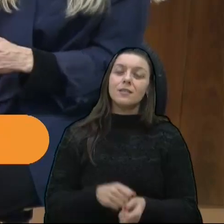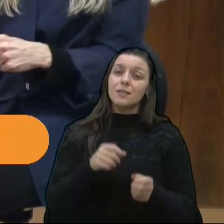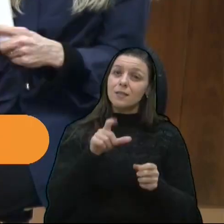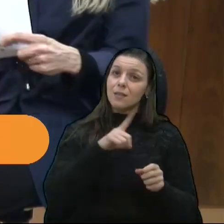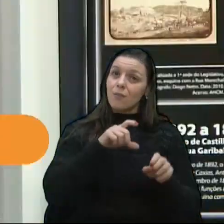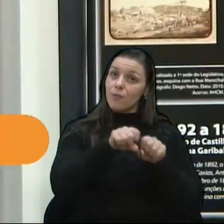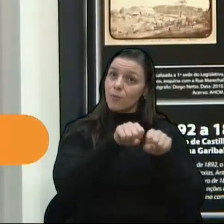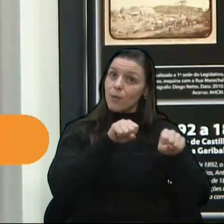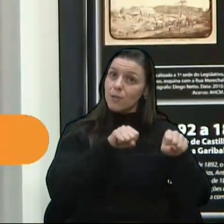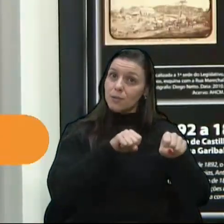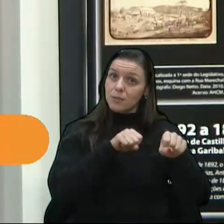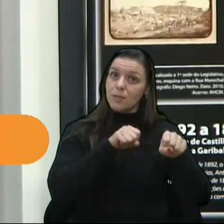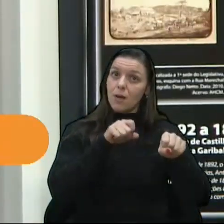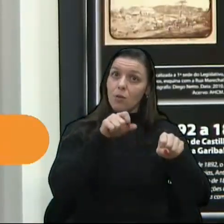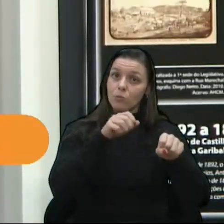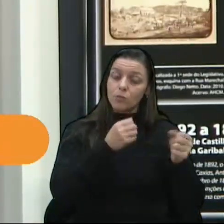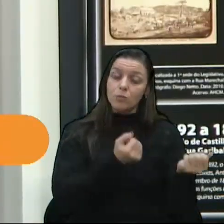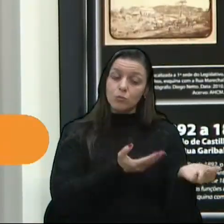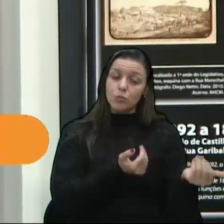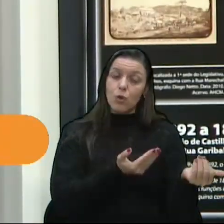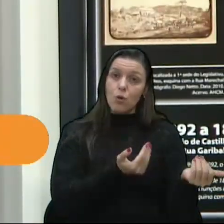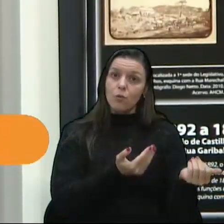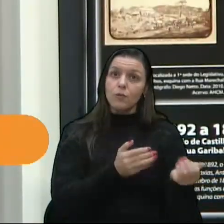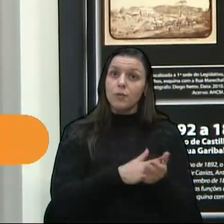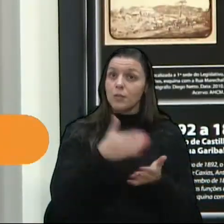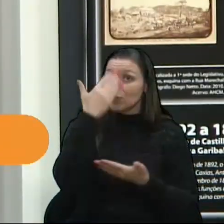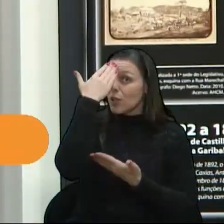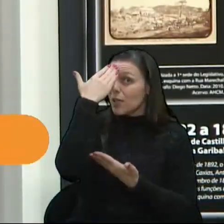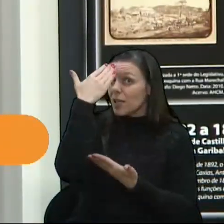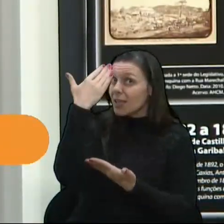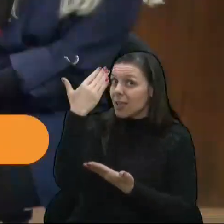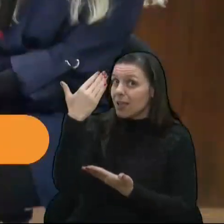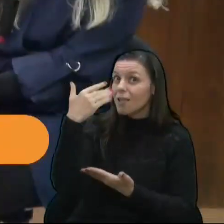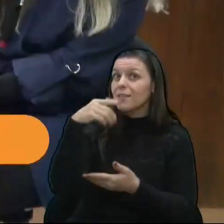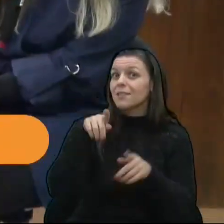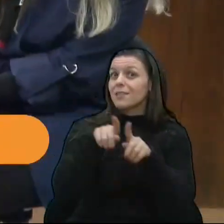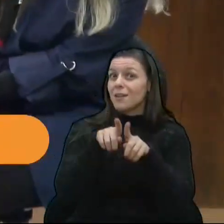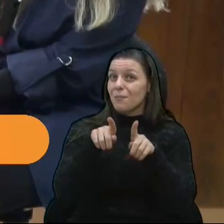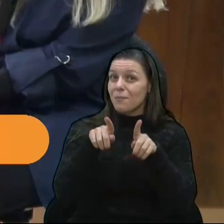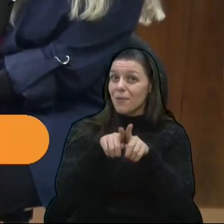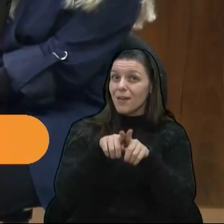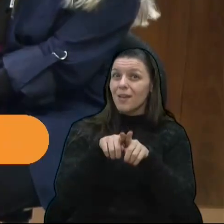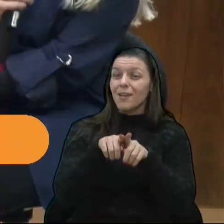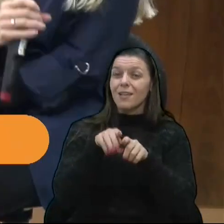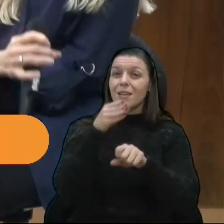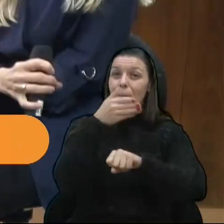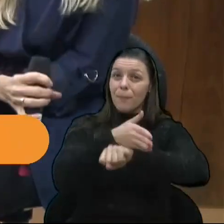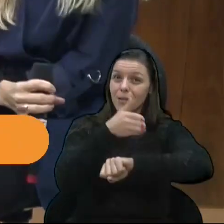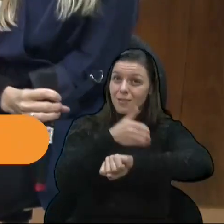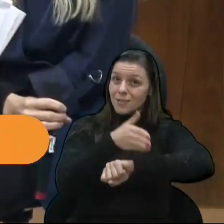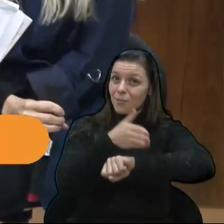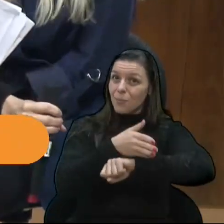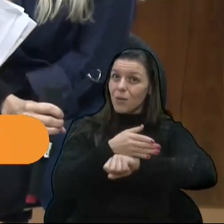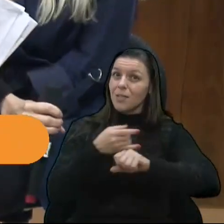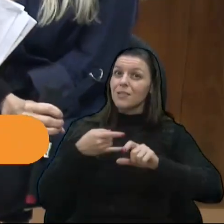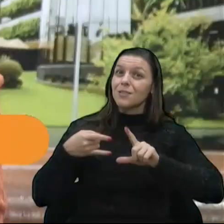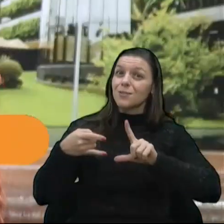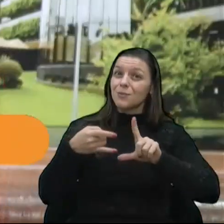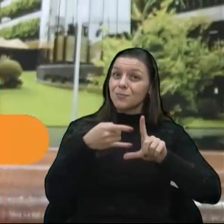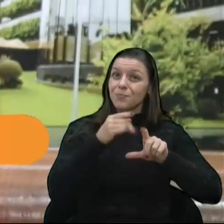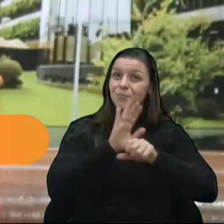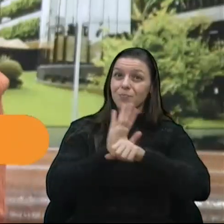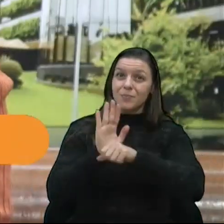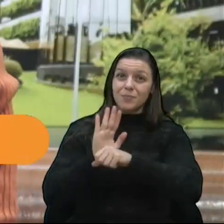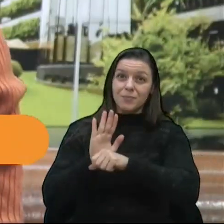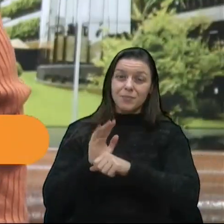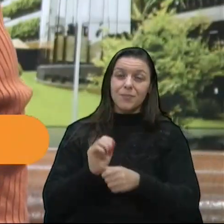para essas novas gerações. E a gente agradece quem está acompanhando a gente pelas redes e pela TV. Demais. Começa